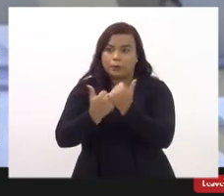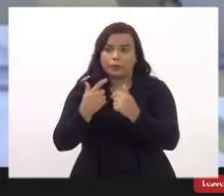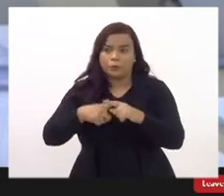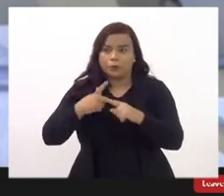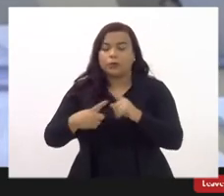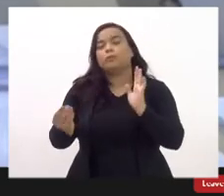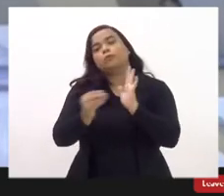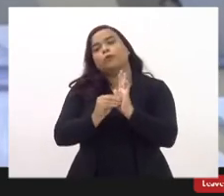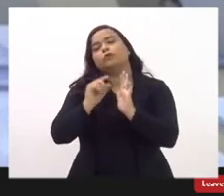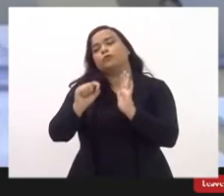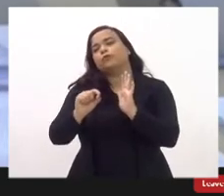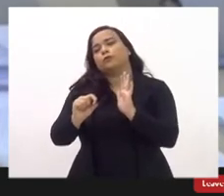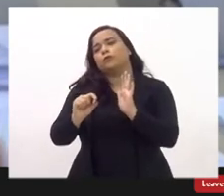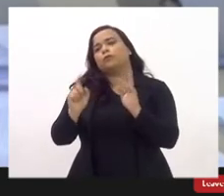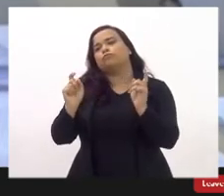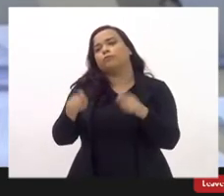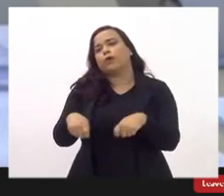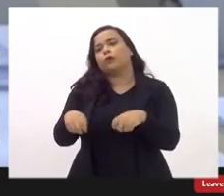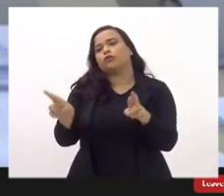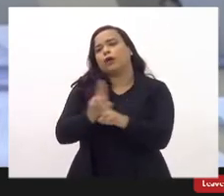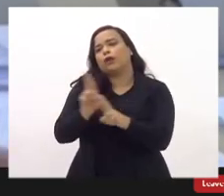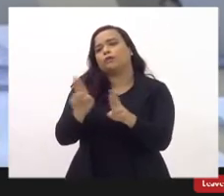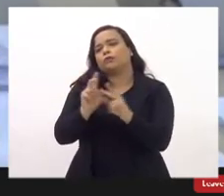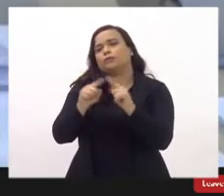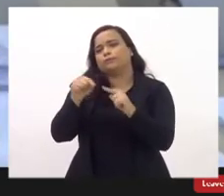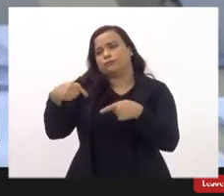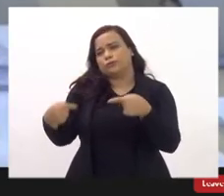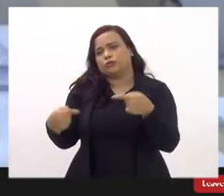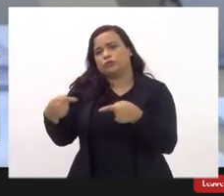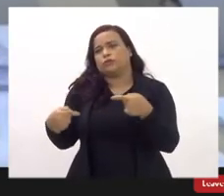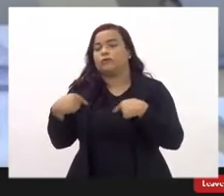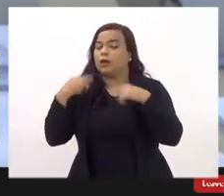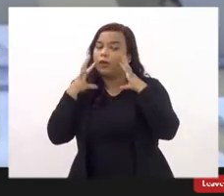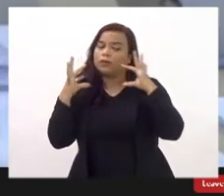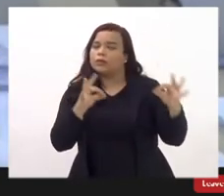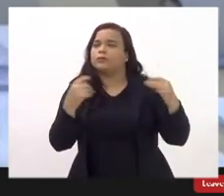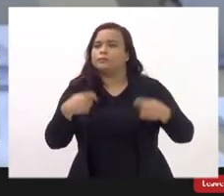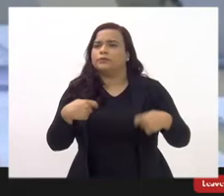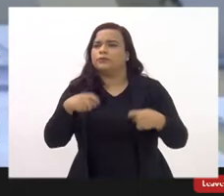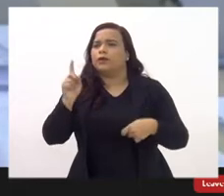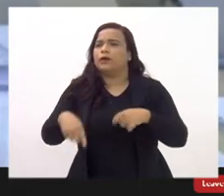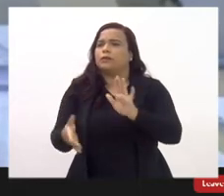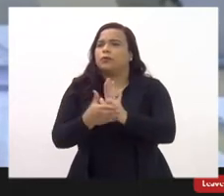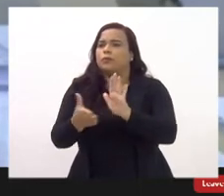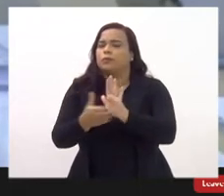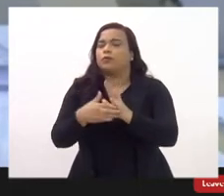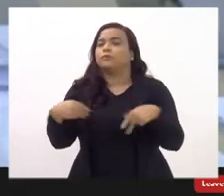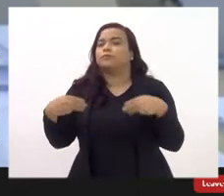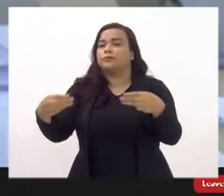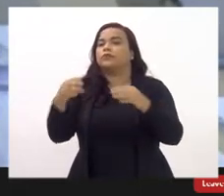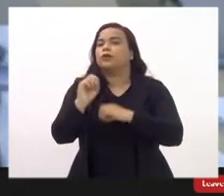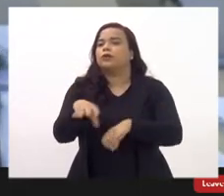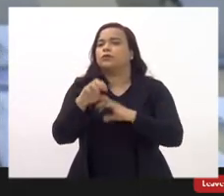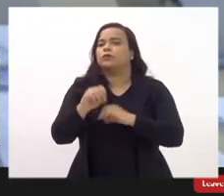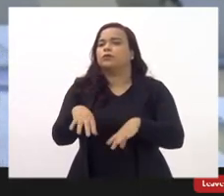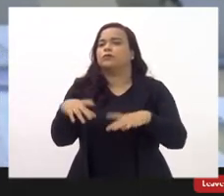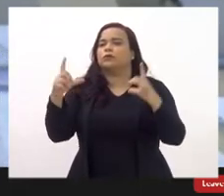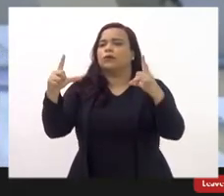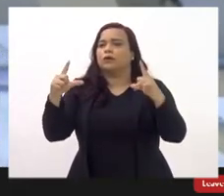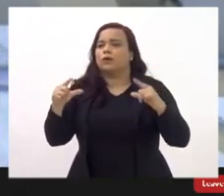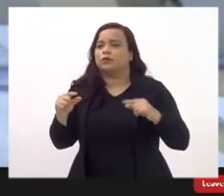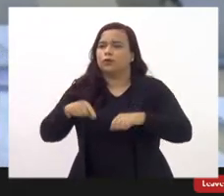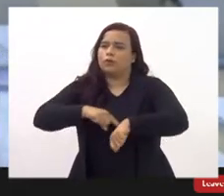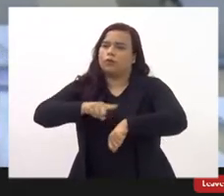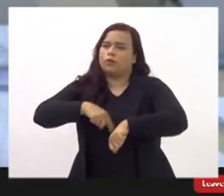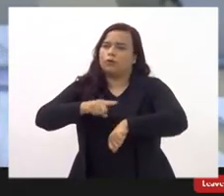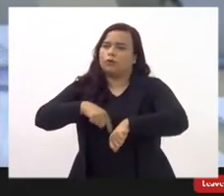colocado ali, que pode ter alguma relação com essa discussão, e a gente tem que ficar atento, que é uma proposta do Ministério da Educação de redução da carga